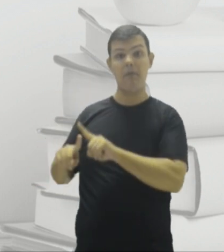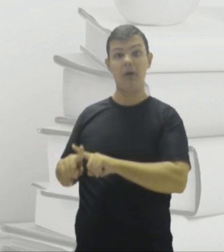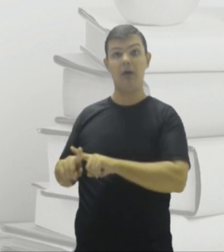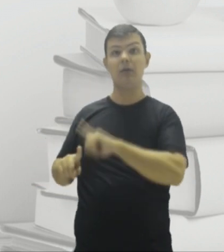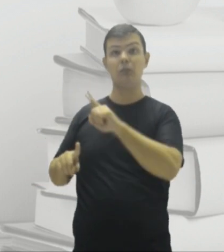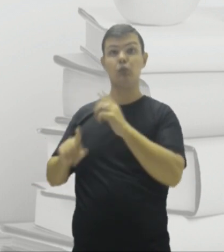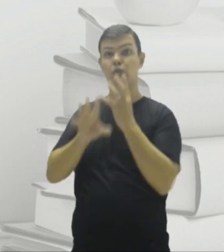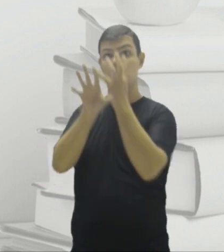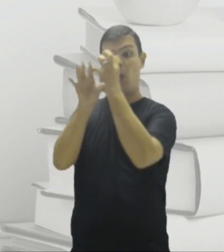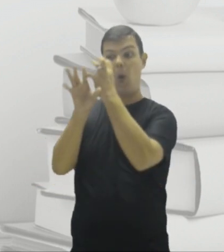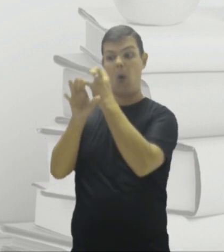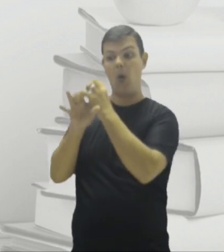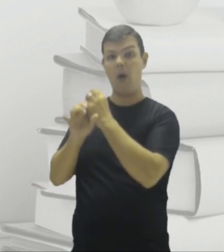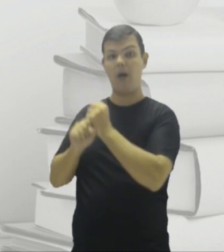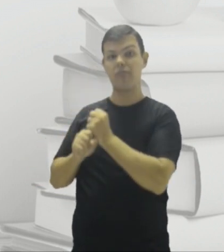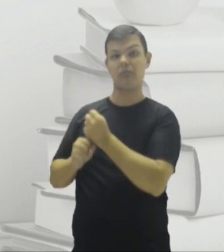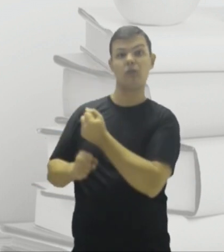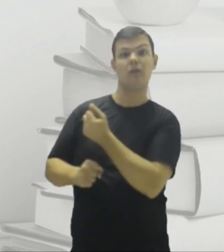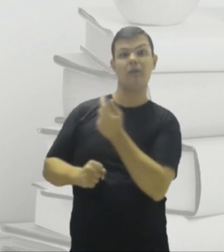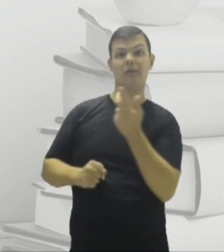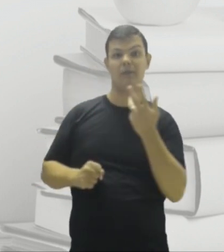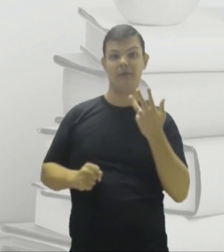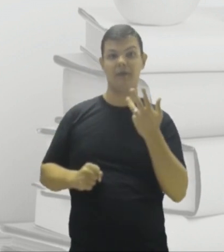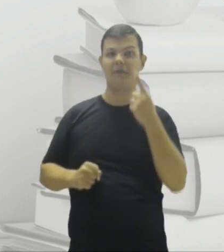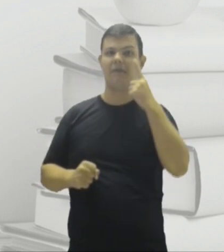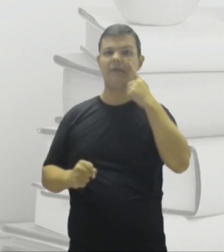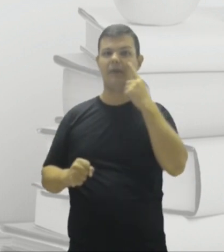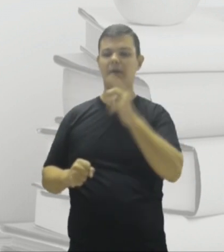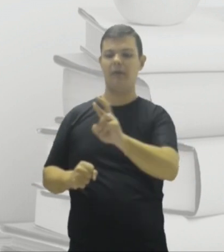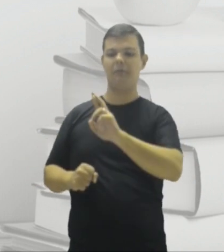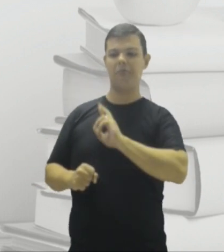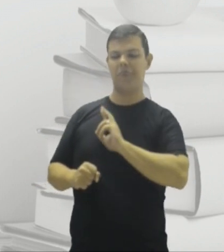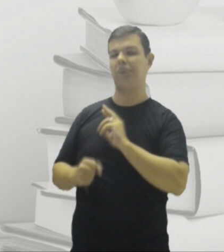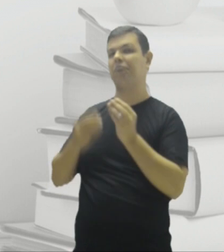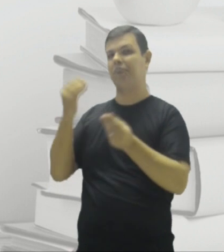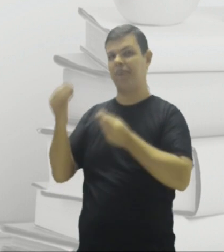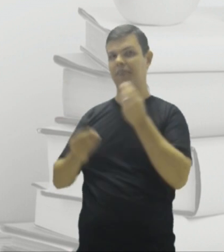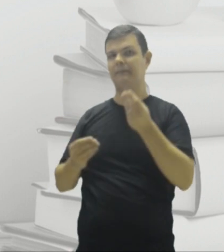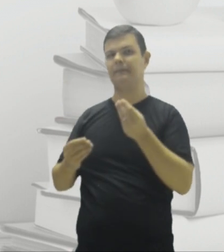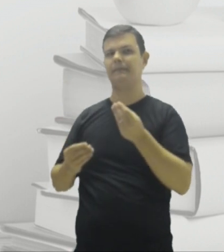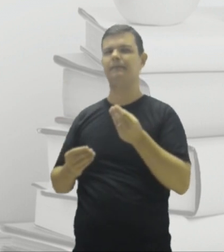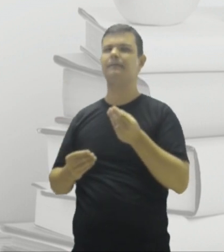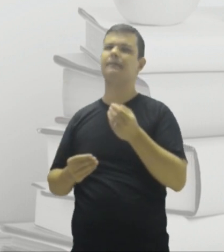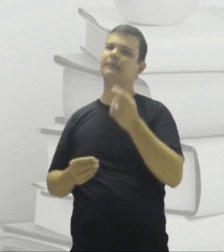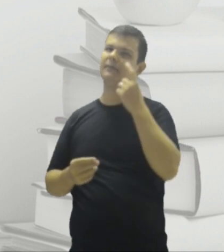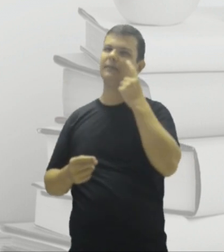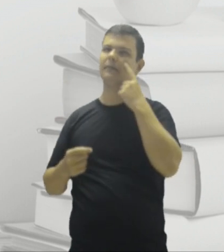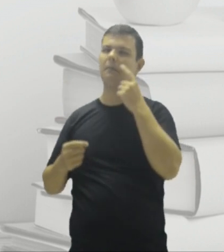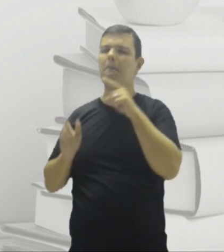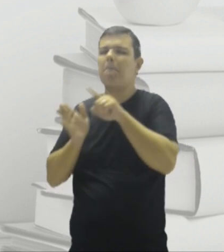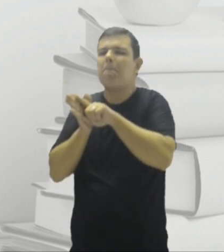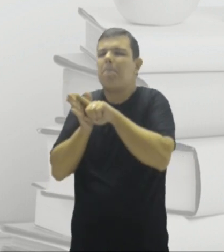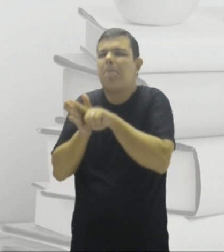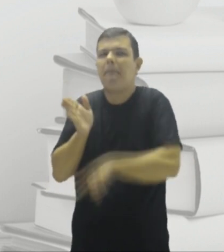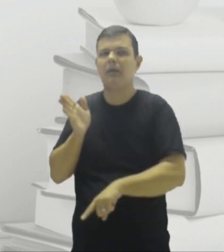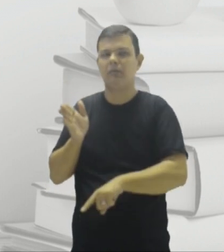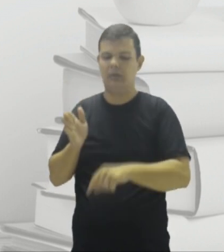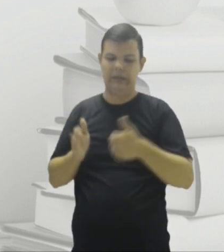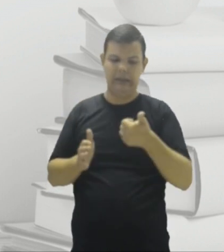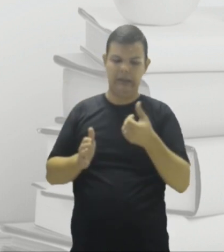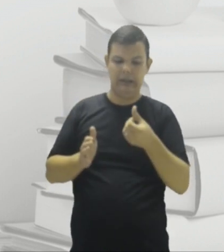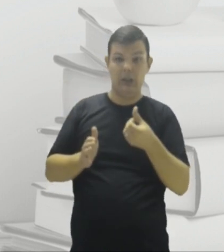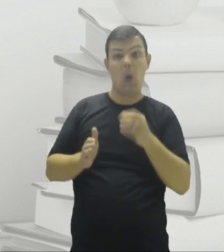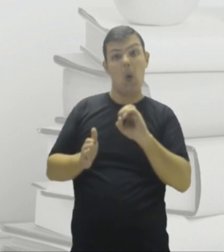vai somar os pontos obtidos e você vai conferir o resultado. Vamos começar aqui pelo menor, de 16